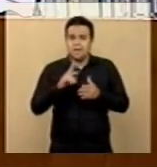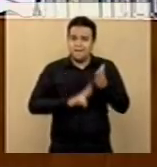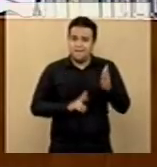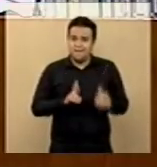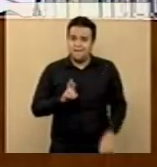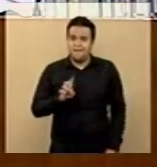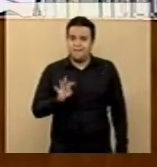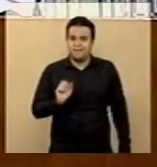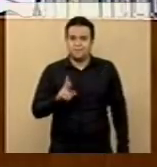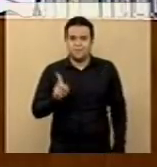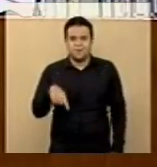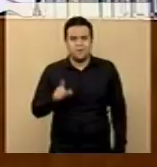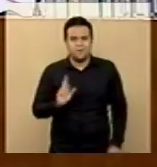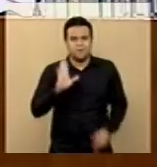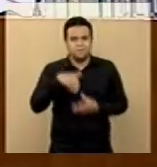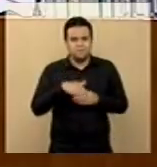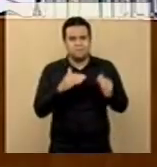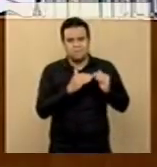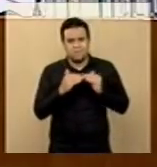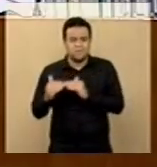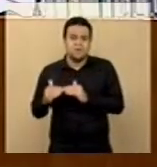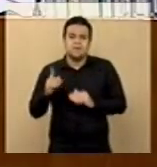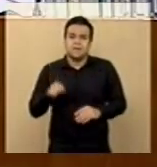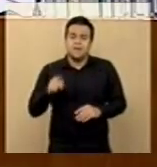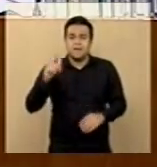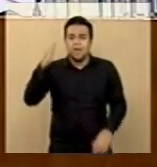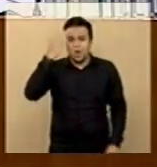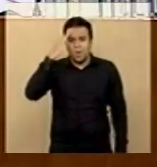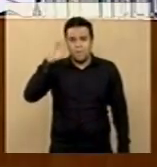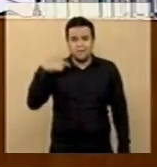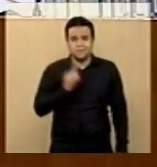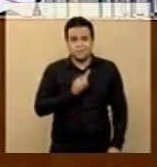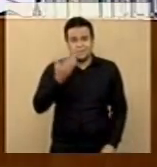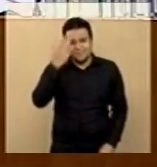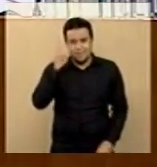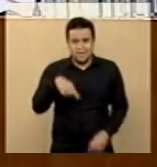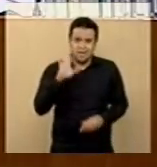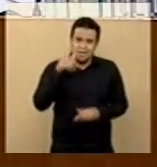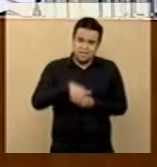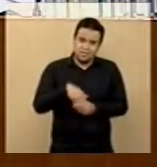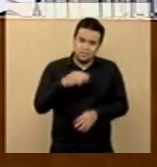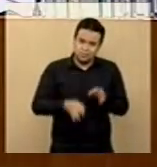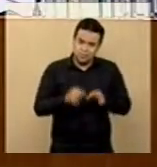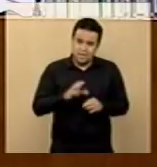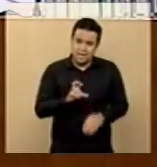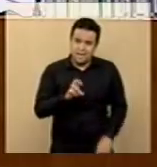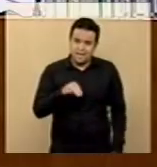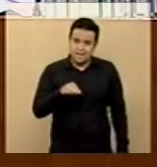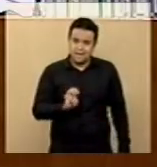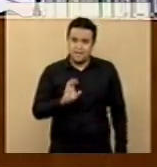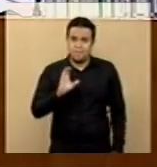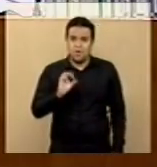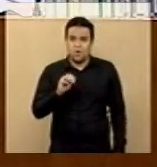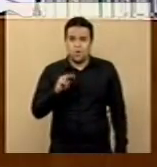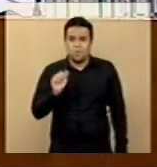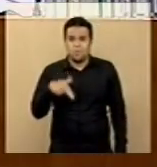relator, que seria da nossa compreensão que devêssemos ser julgados nos crimes comuns, se algum viesse